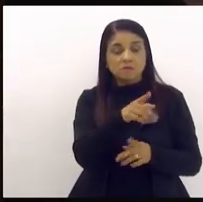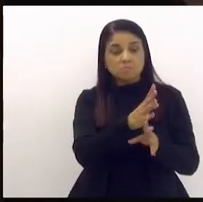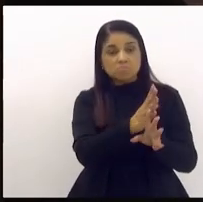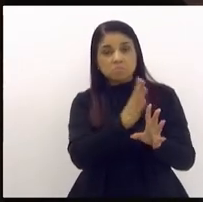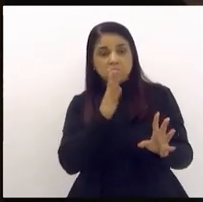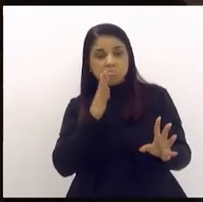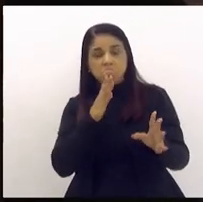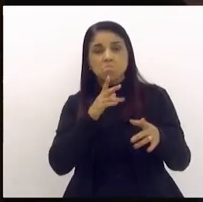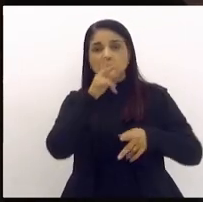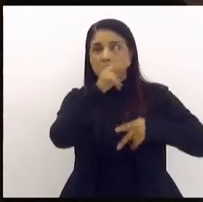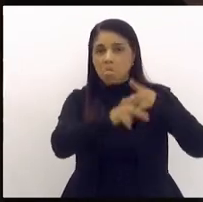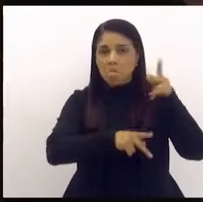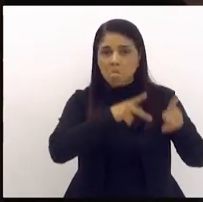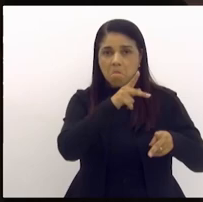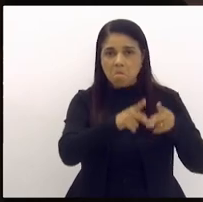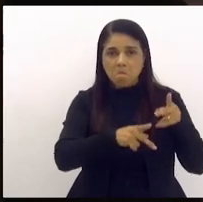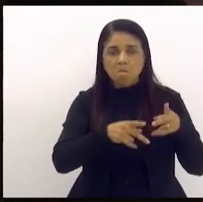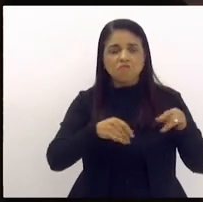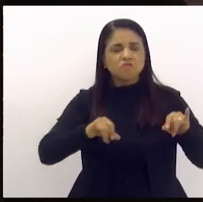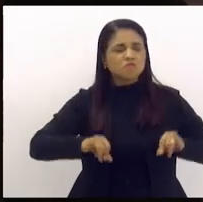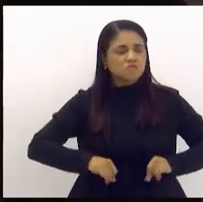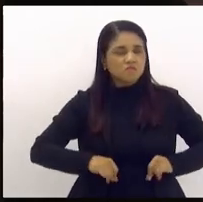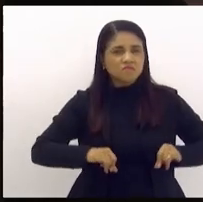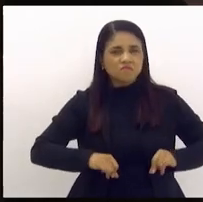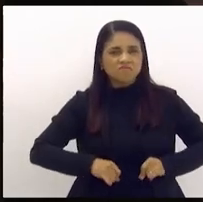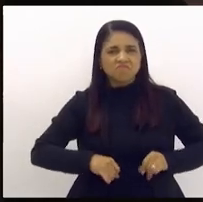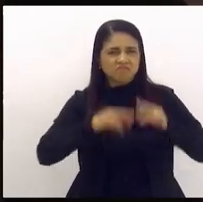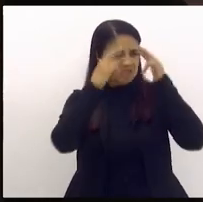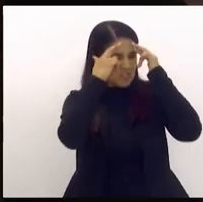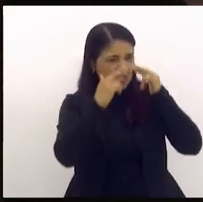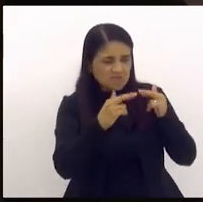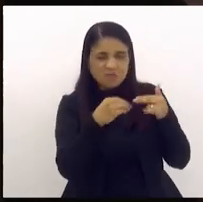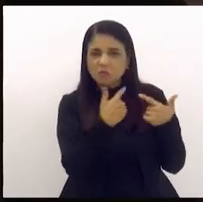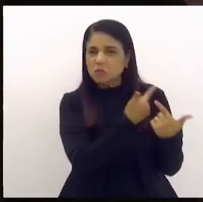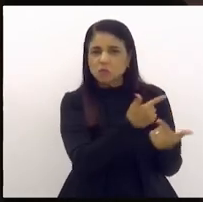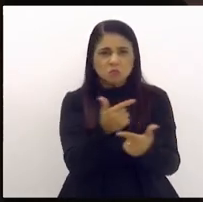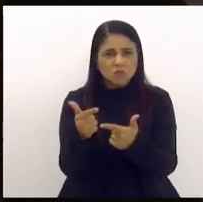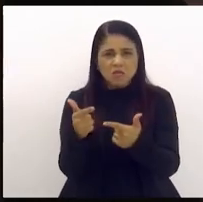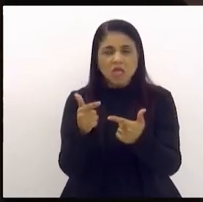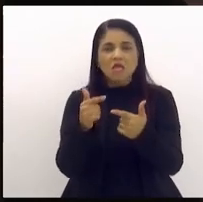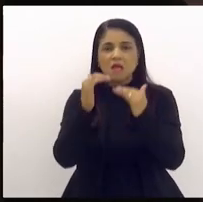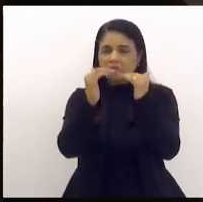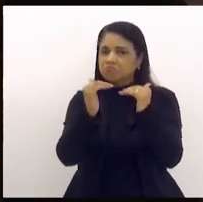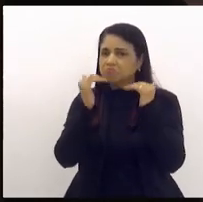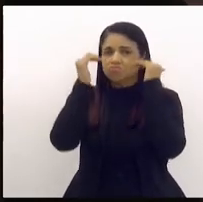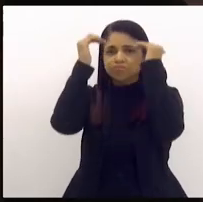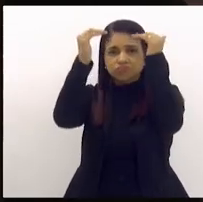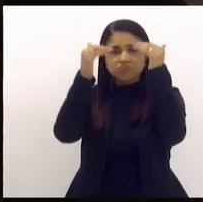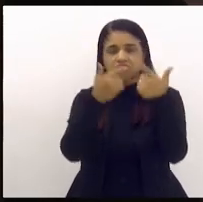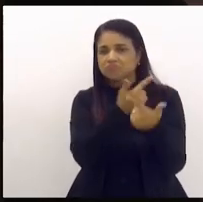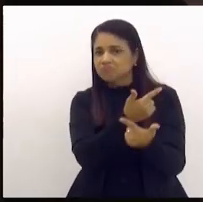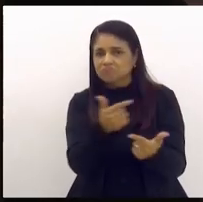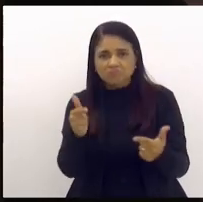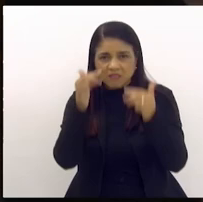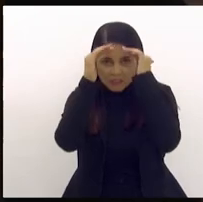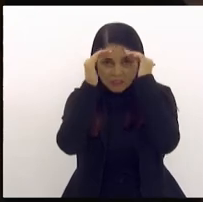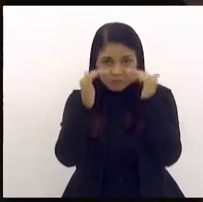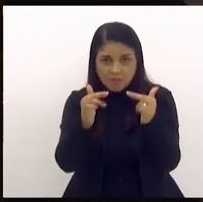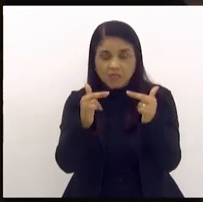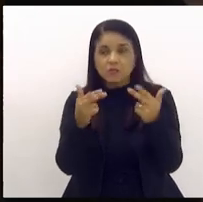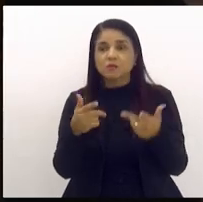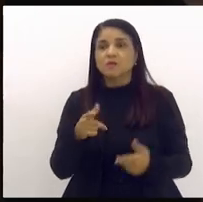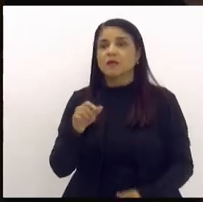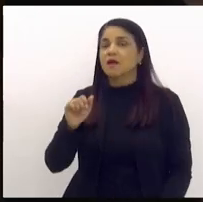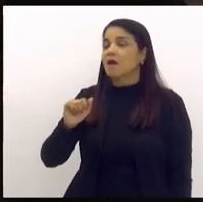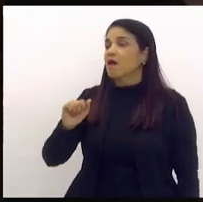um desrespeito aos órgãos de controle, às autoridades municipais, deputado Alexandre Freitas, que está aqui conosco,